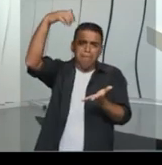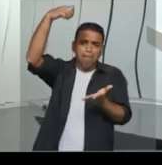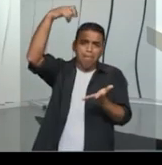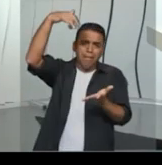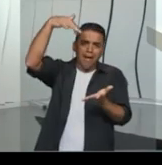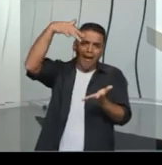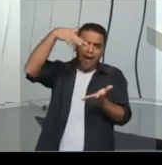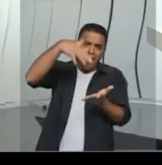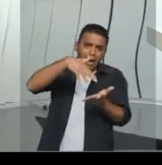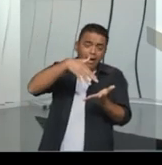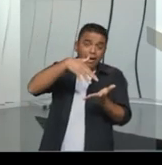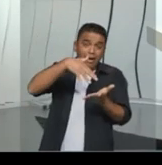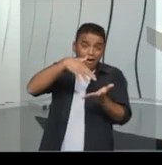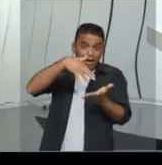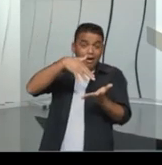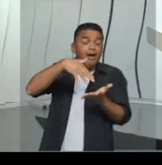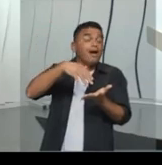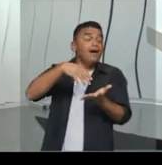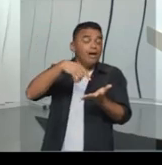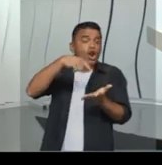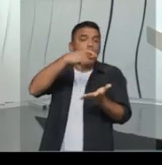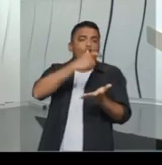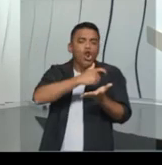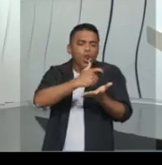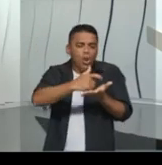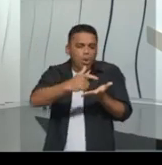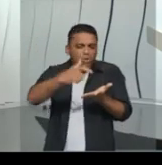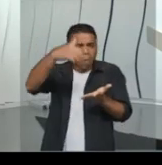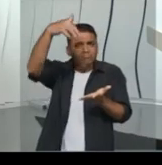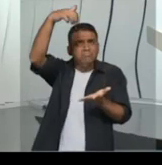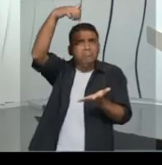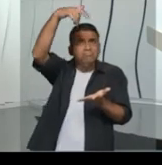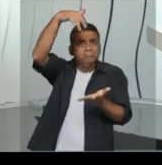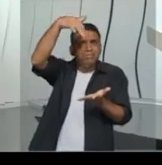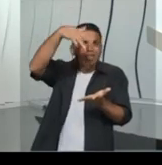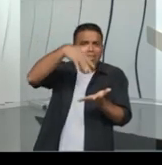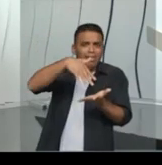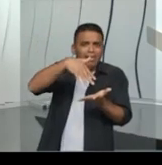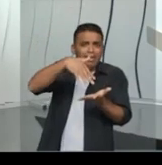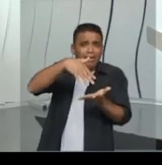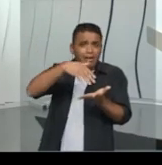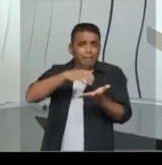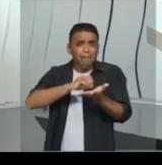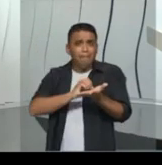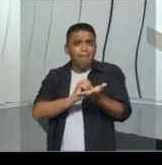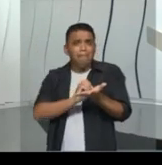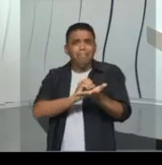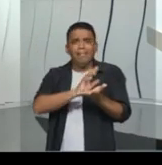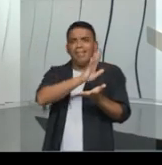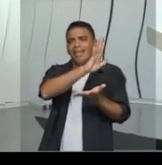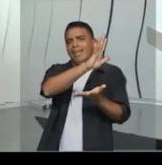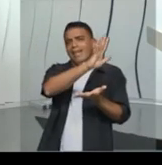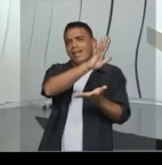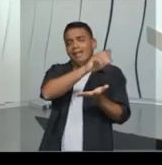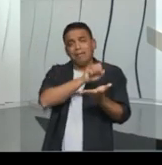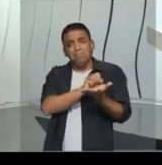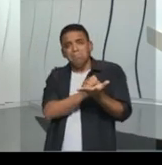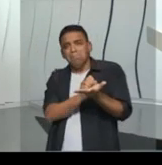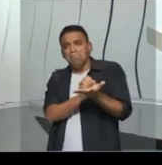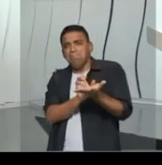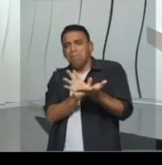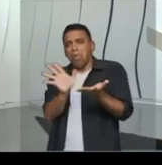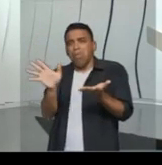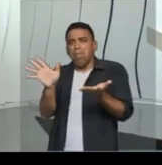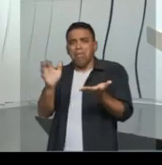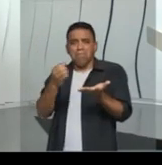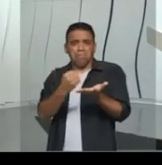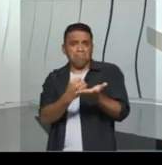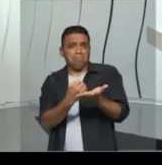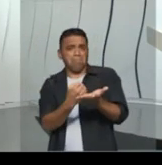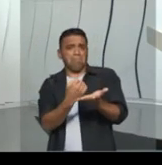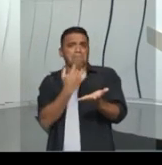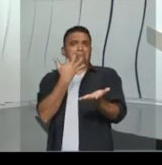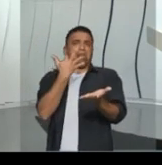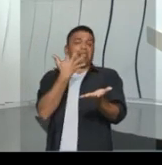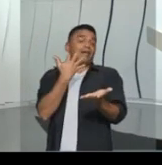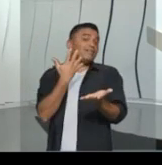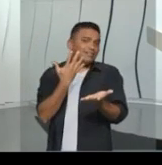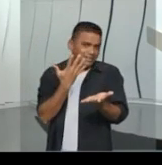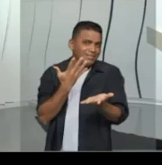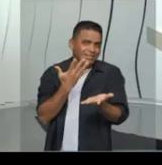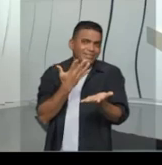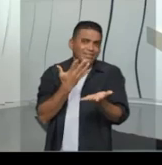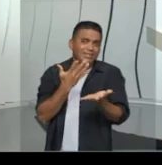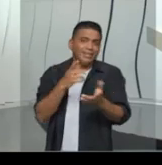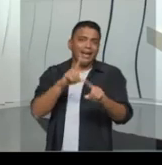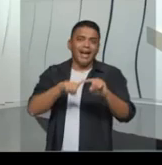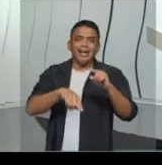ela bate nessa posição distinta, ela reflete às vezes para um lado, às vezes para o outro,